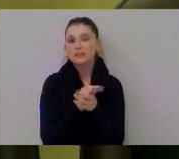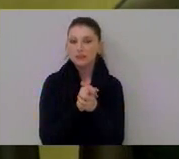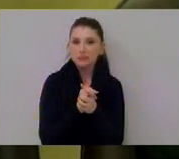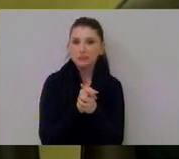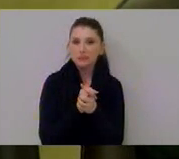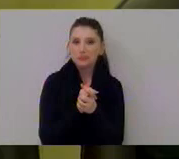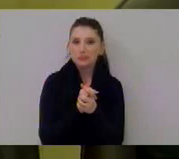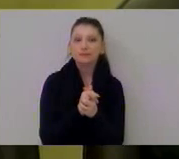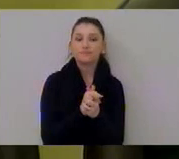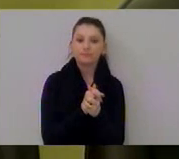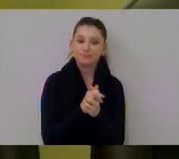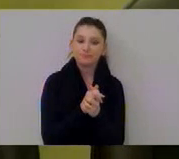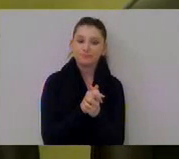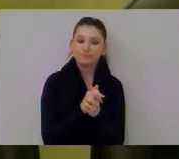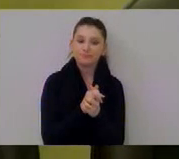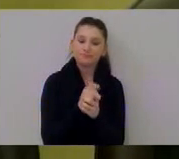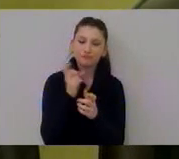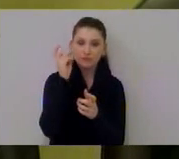e